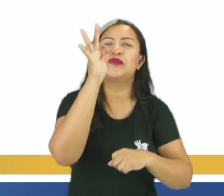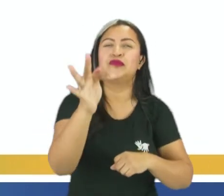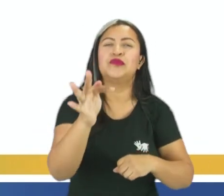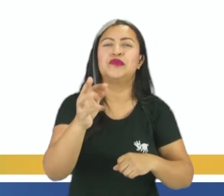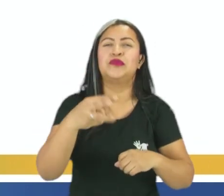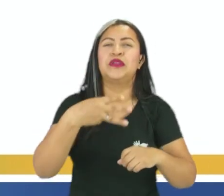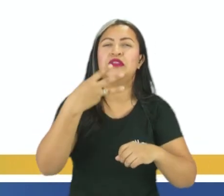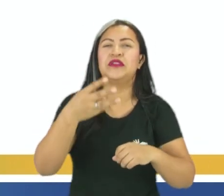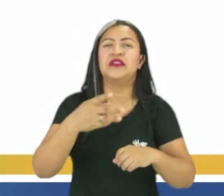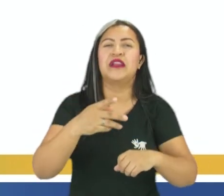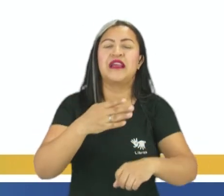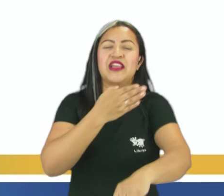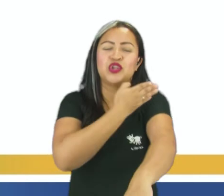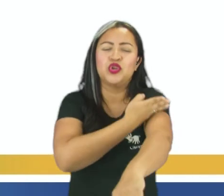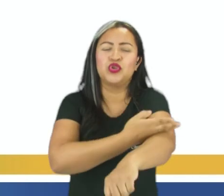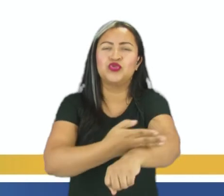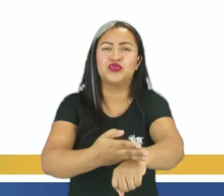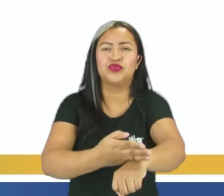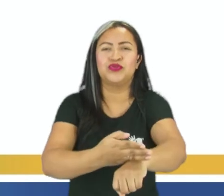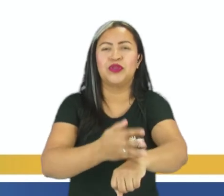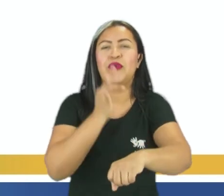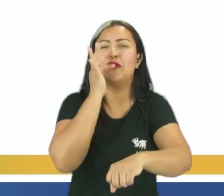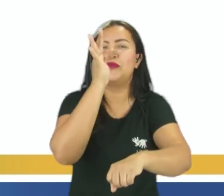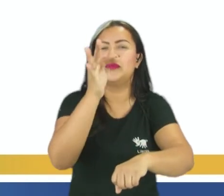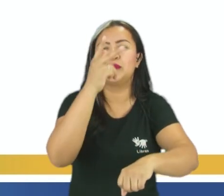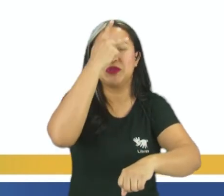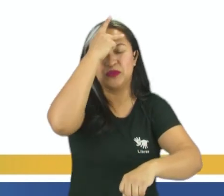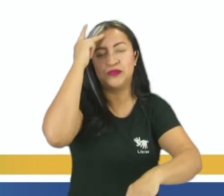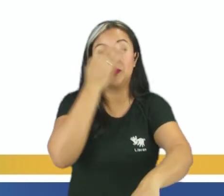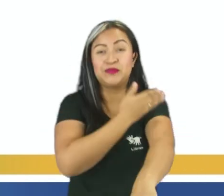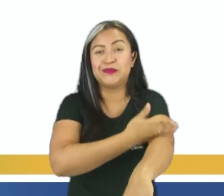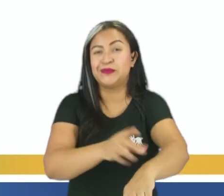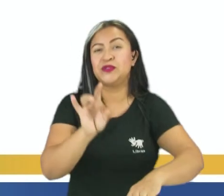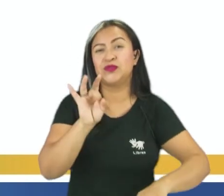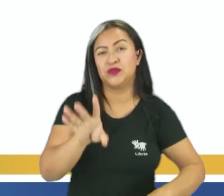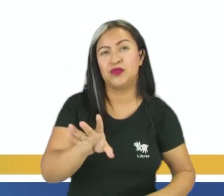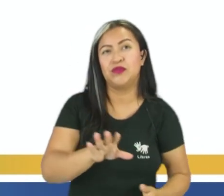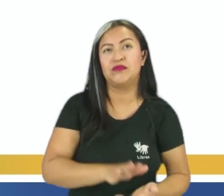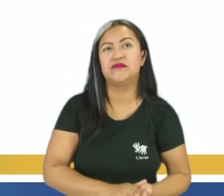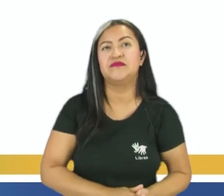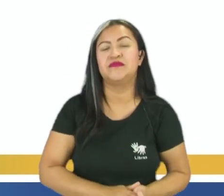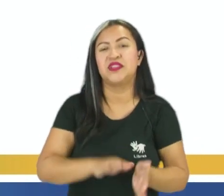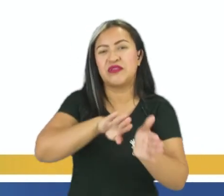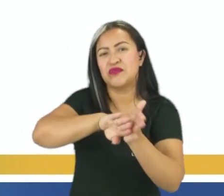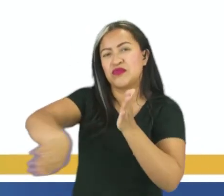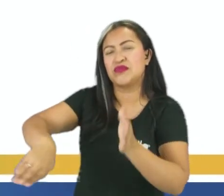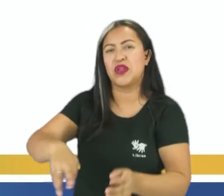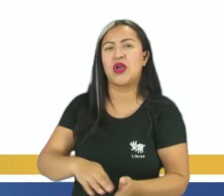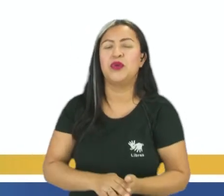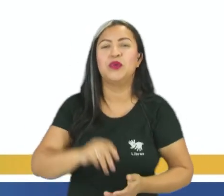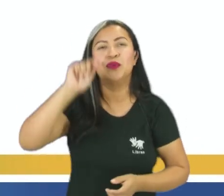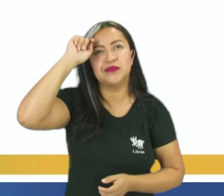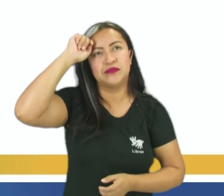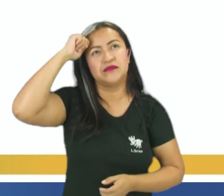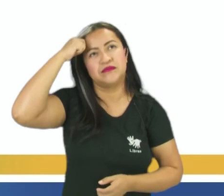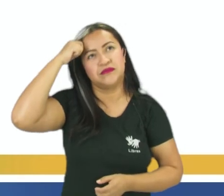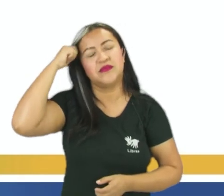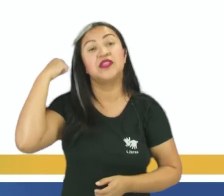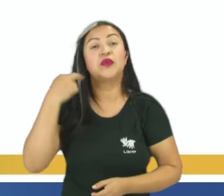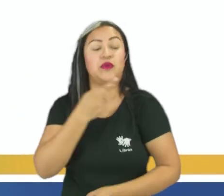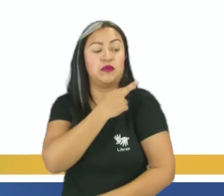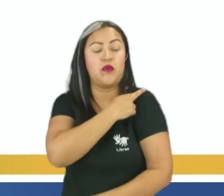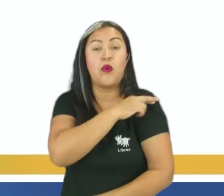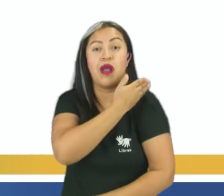epidemias eram relacionadas, então, aos escravos, aos negros, tá? Então, só para a gente entender um pouquinho aí sobre esse racismo